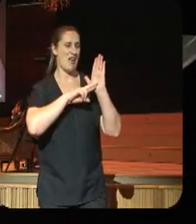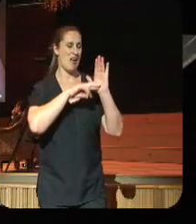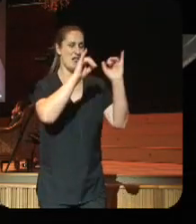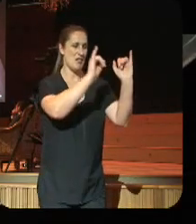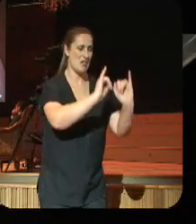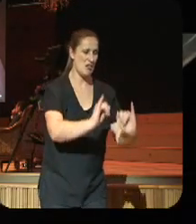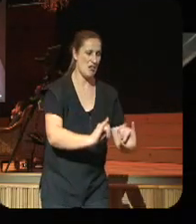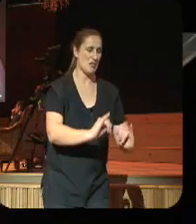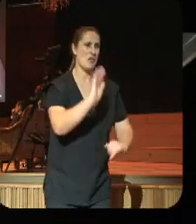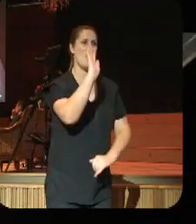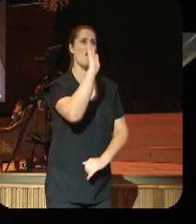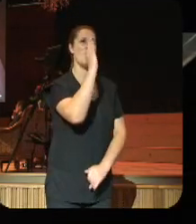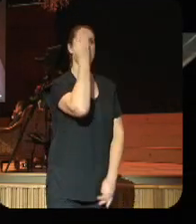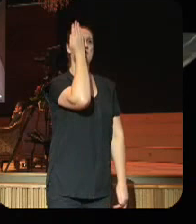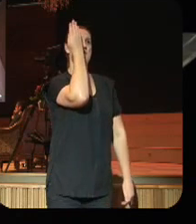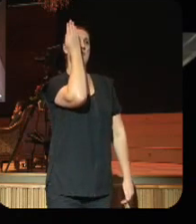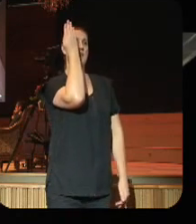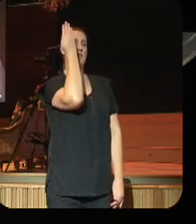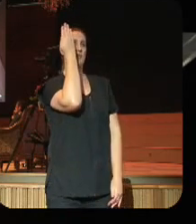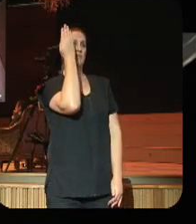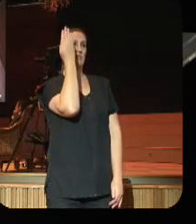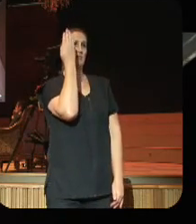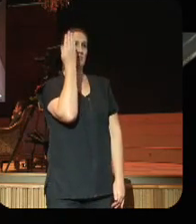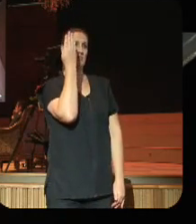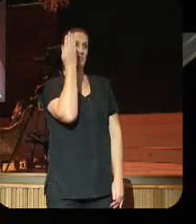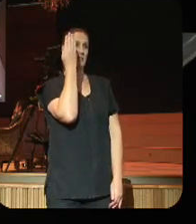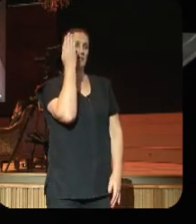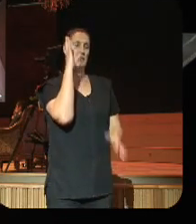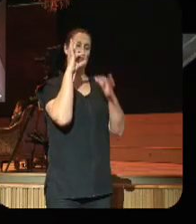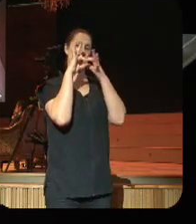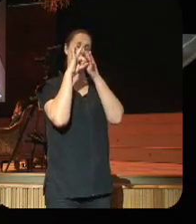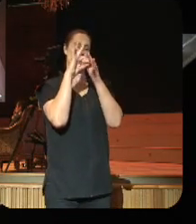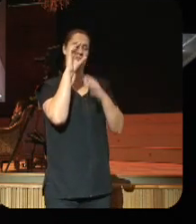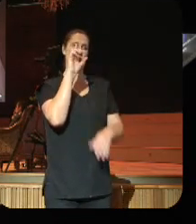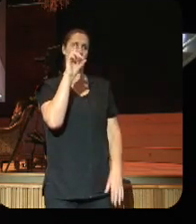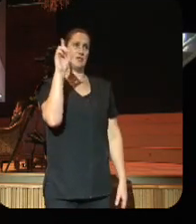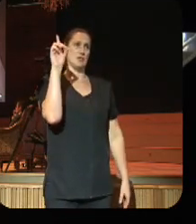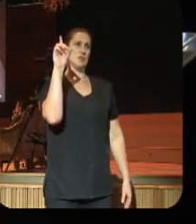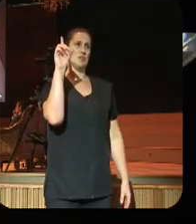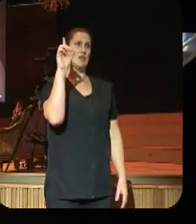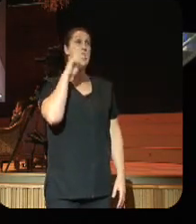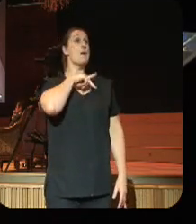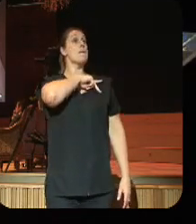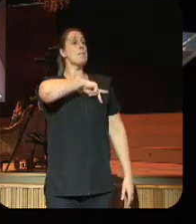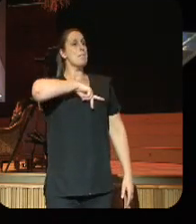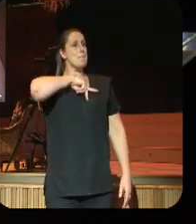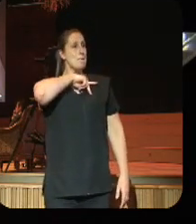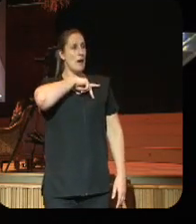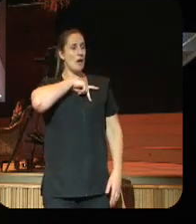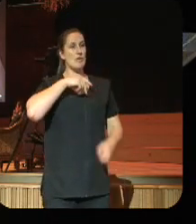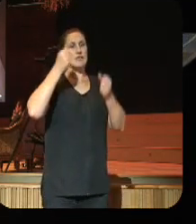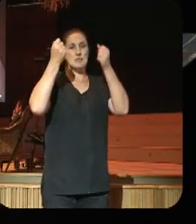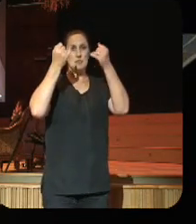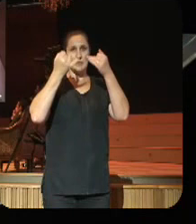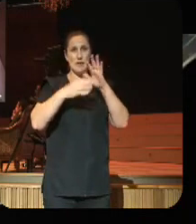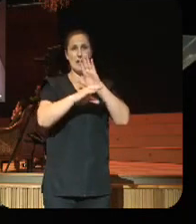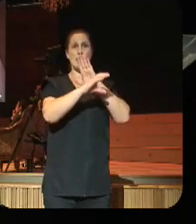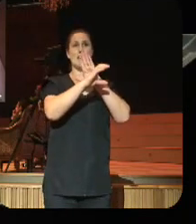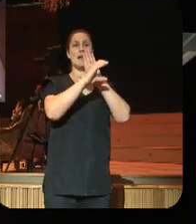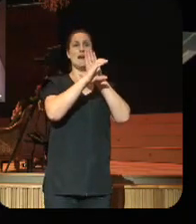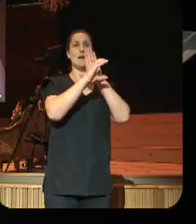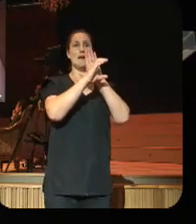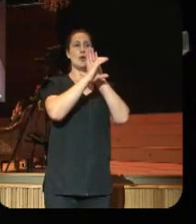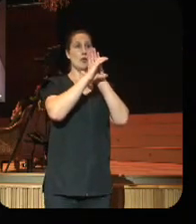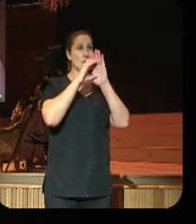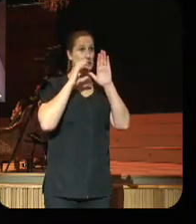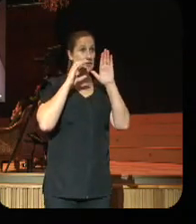ídolos, falsos atalhos para esta conexão. E sobre esse assunto Paulo vai tratar no capítulo 2 de Colossenses, que